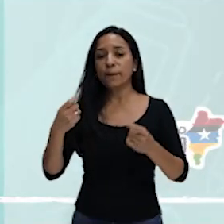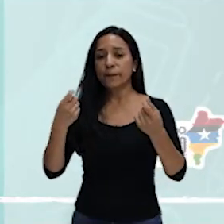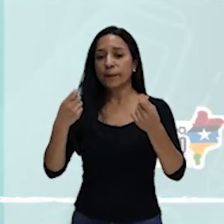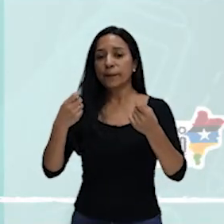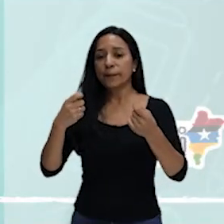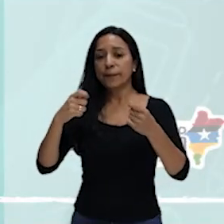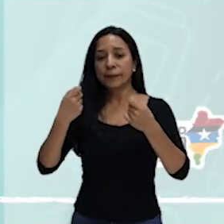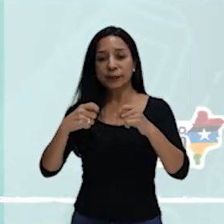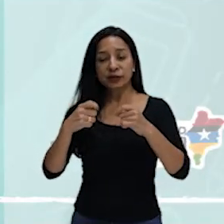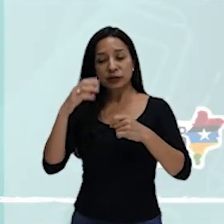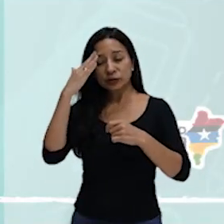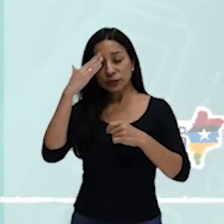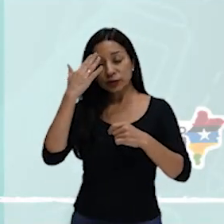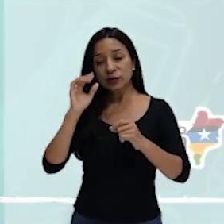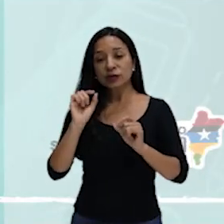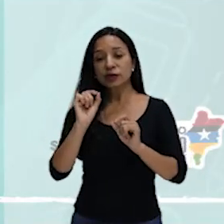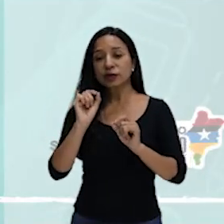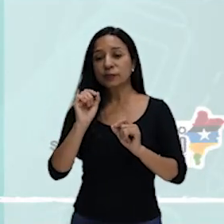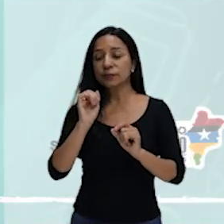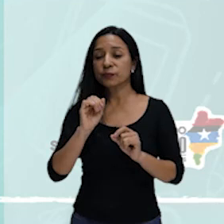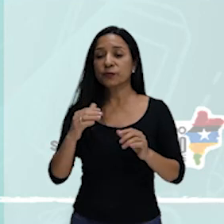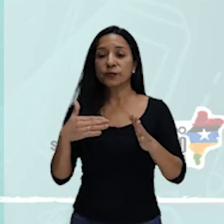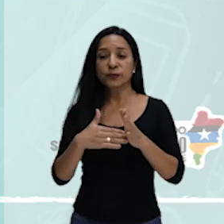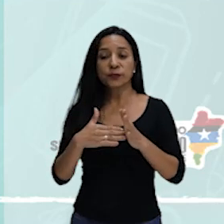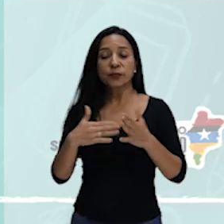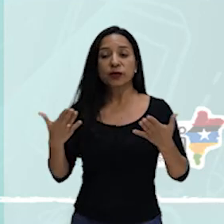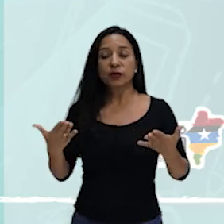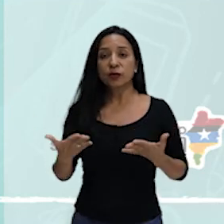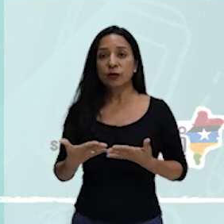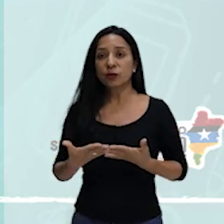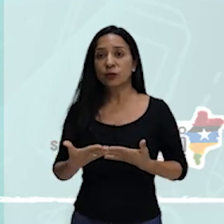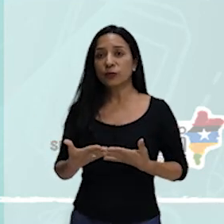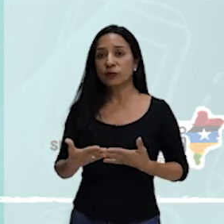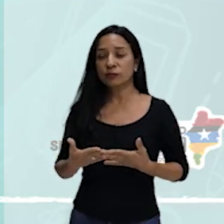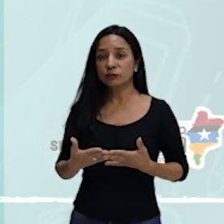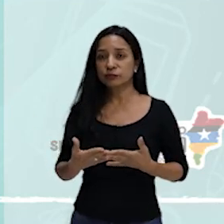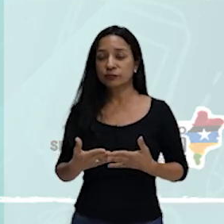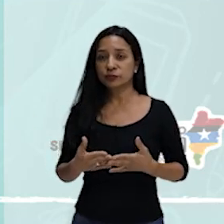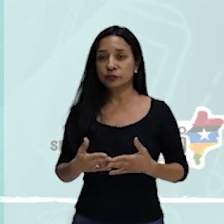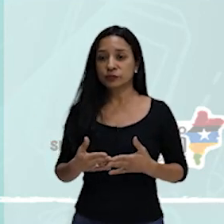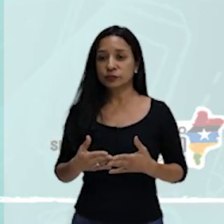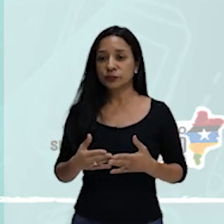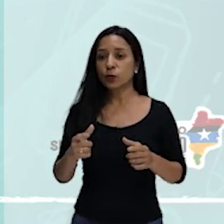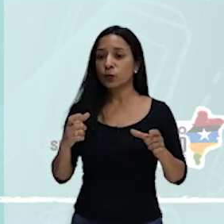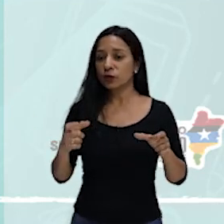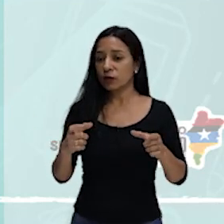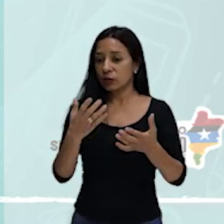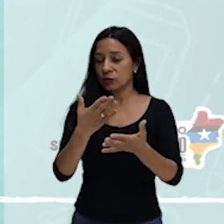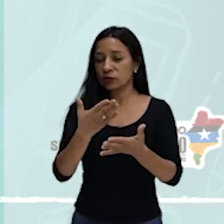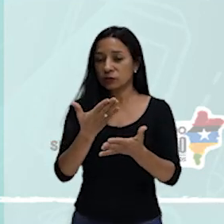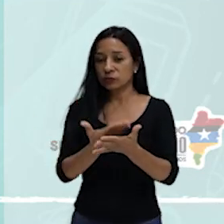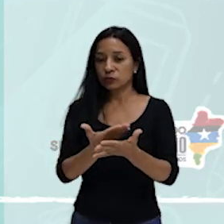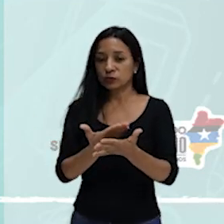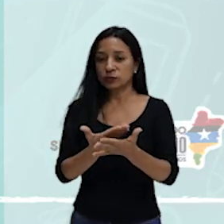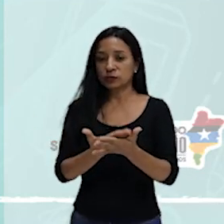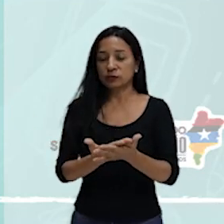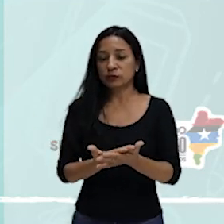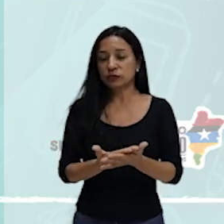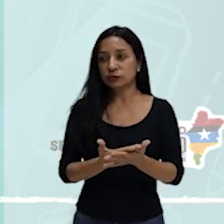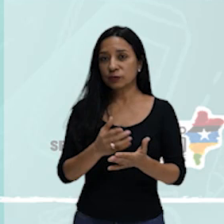precisam entender o seguinte: até agora, nos casos em que estudamos, há sempre